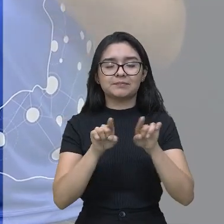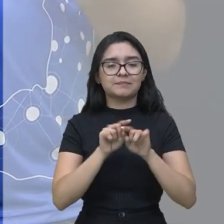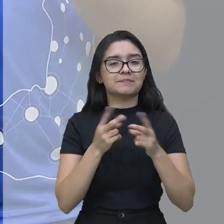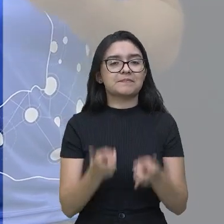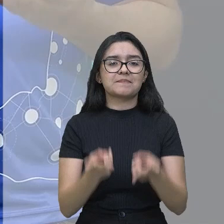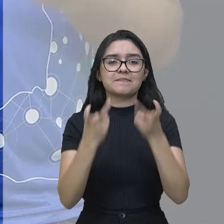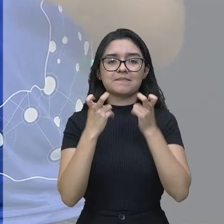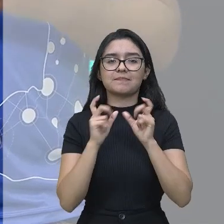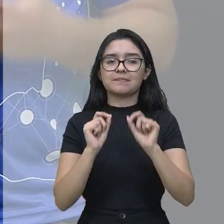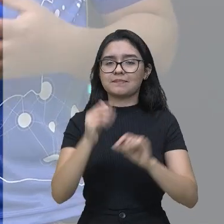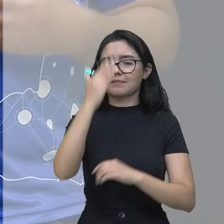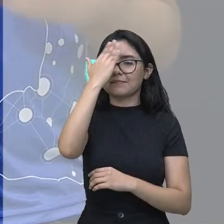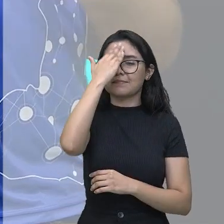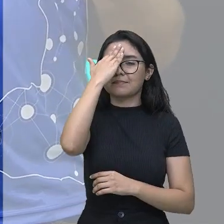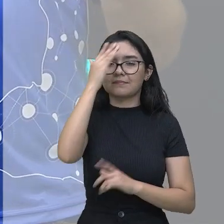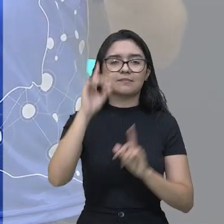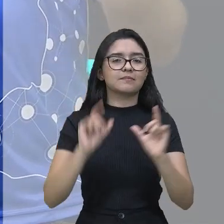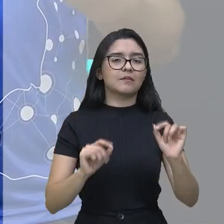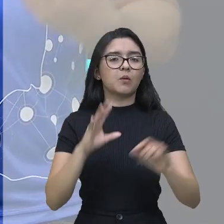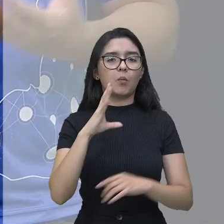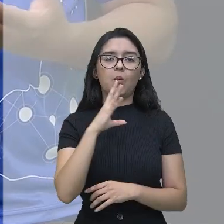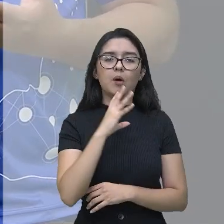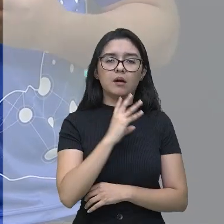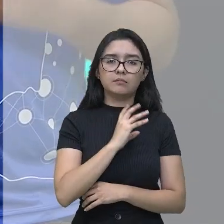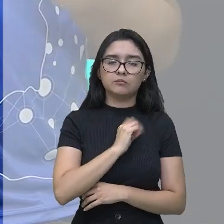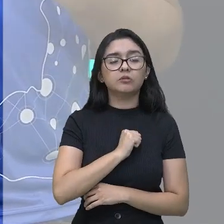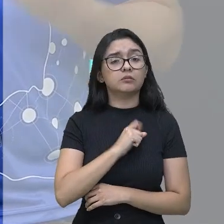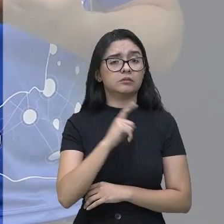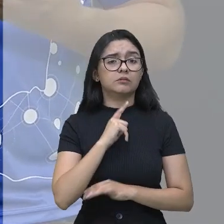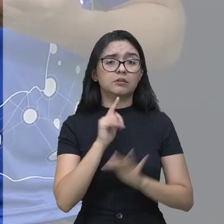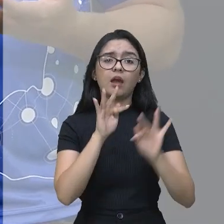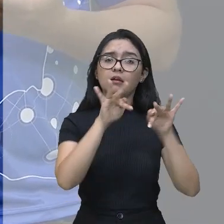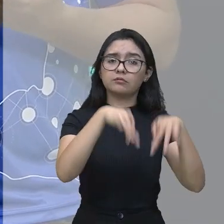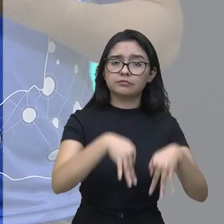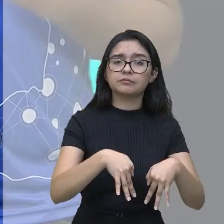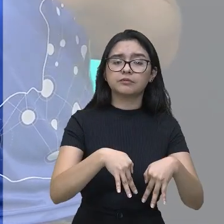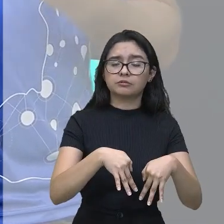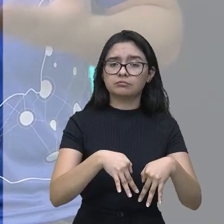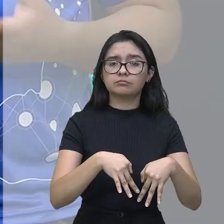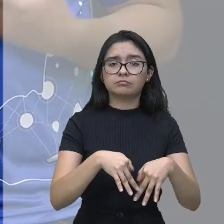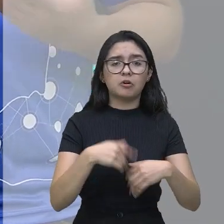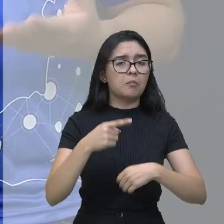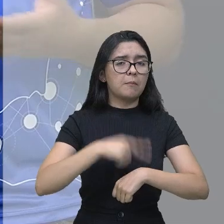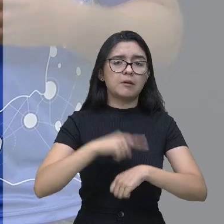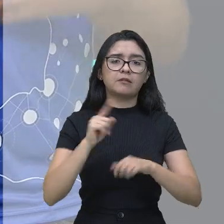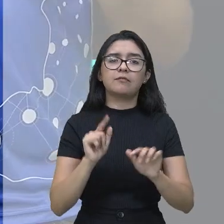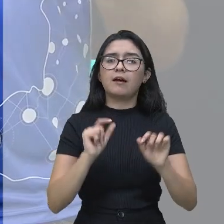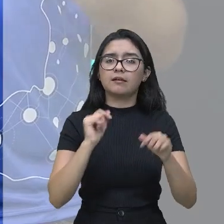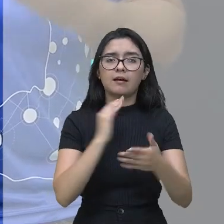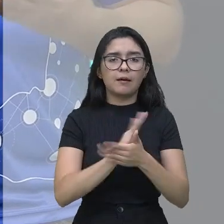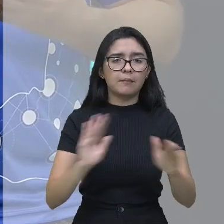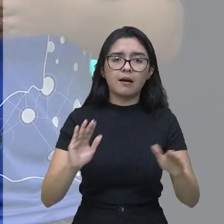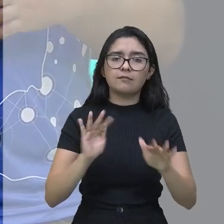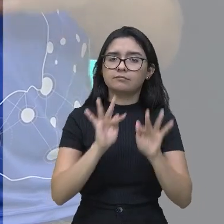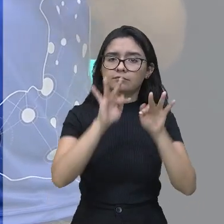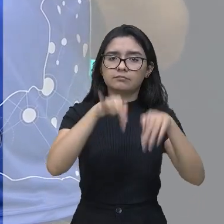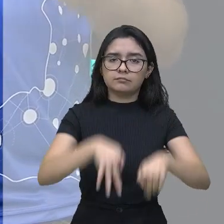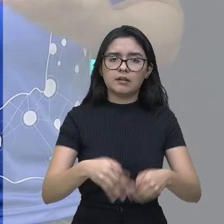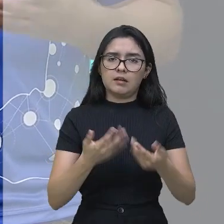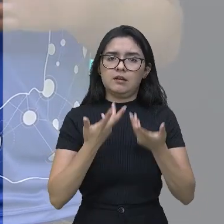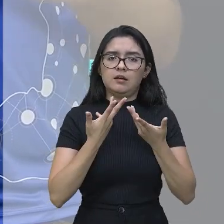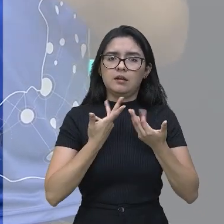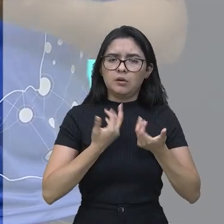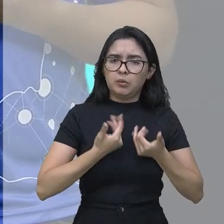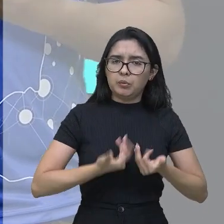eu lírico sabe que o amor ele tem um fim ele é finito Em algum momento ele vai apagar a chama vai